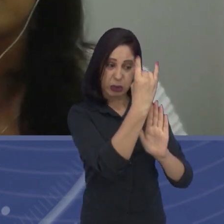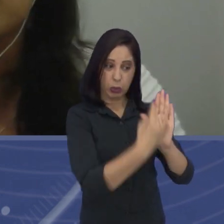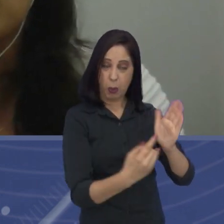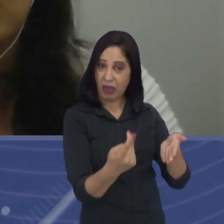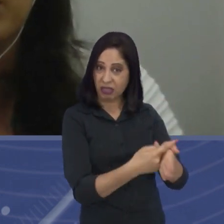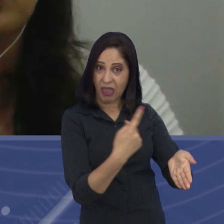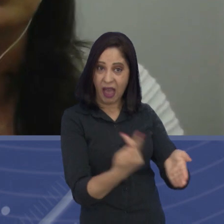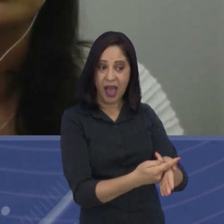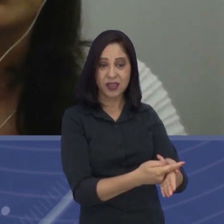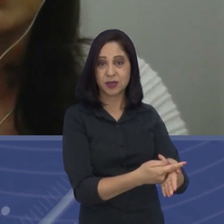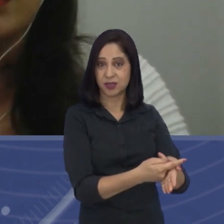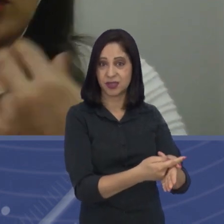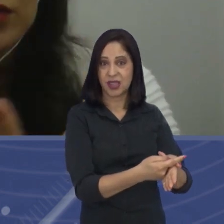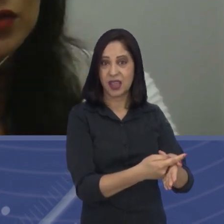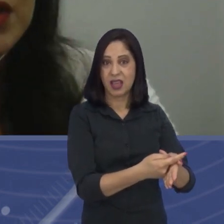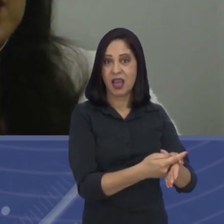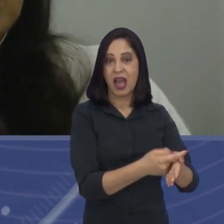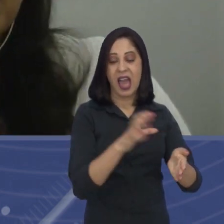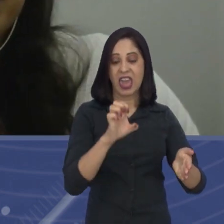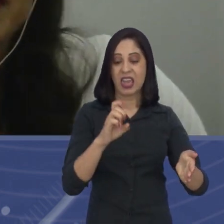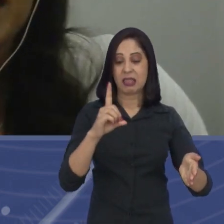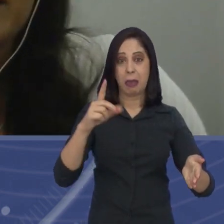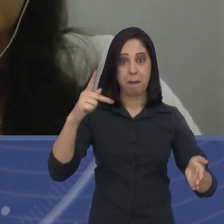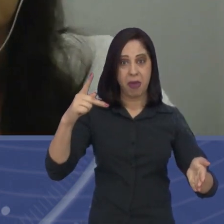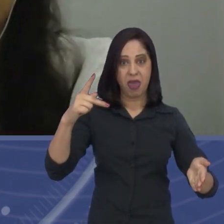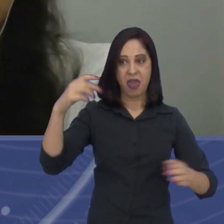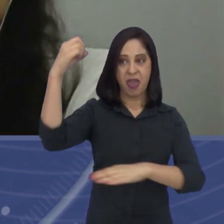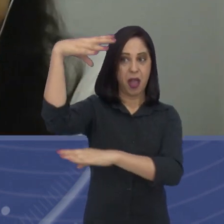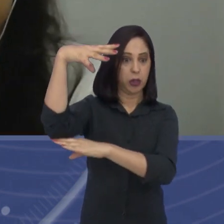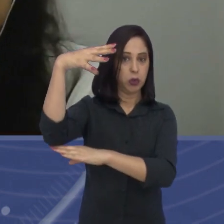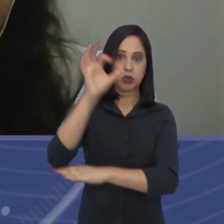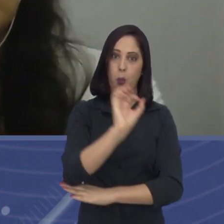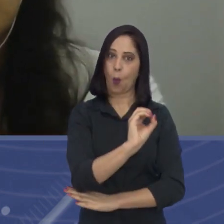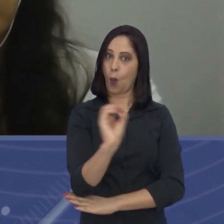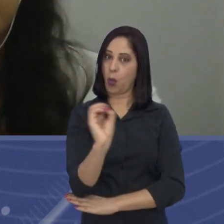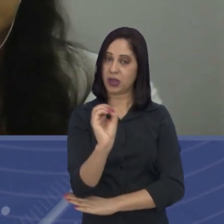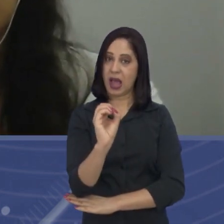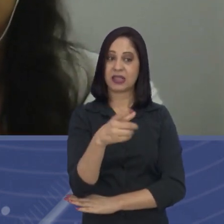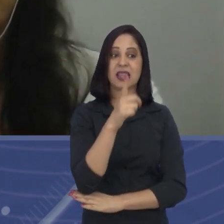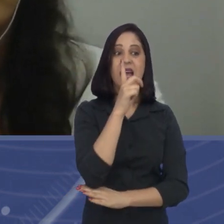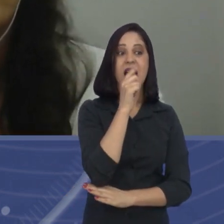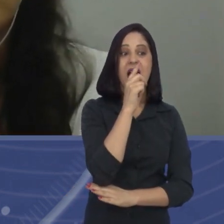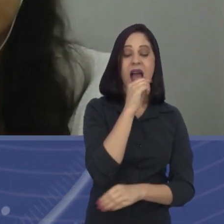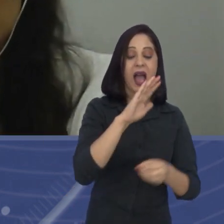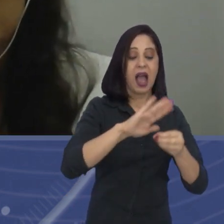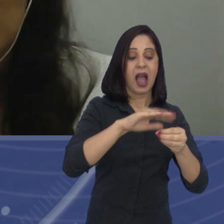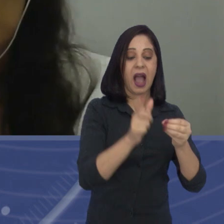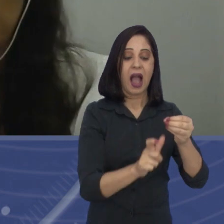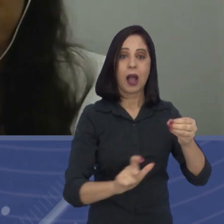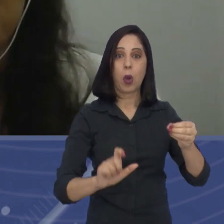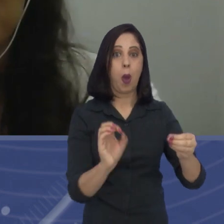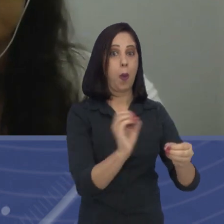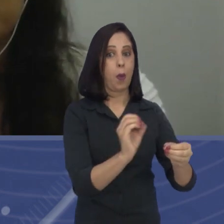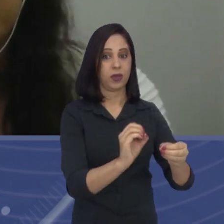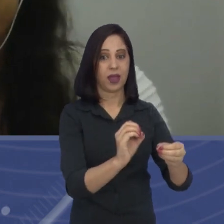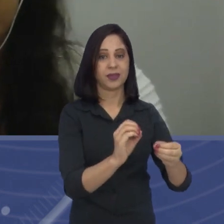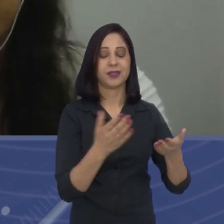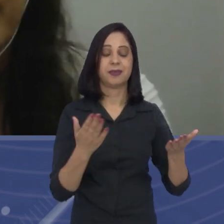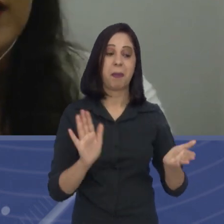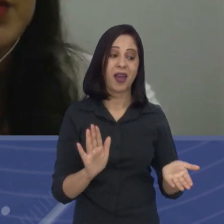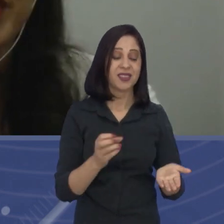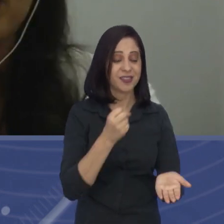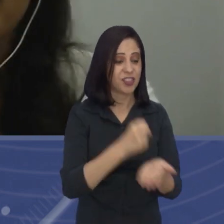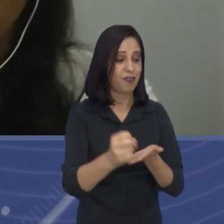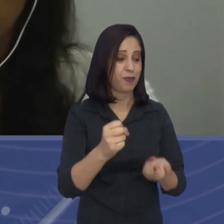não tem de esgoto. Então, tudo isso que já foi falado aqui. E o que a pessoa pode fazer depois que já comprou?